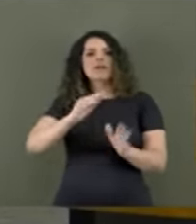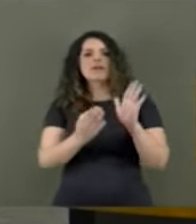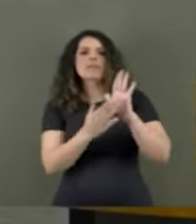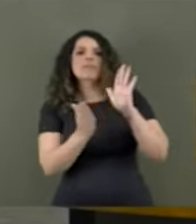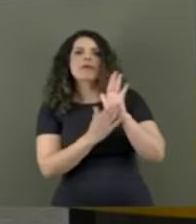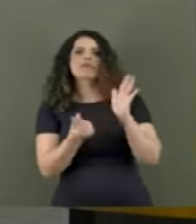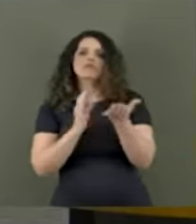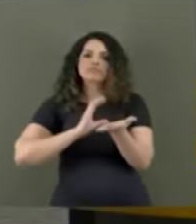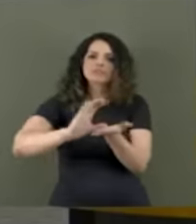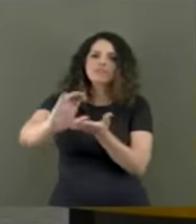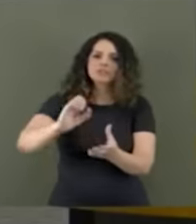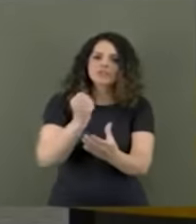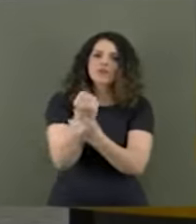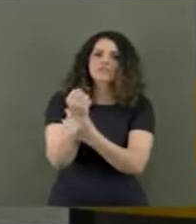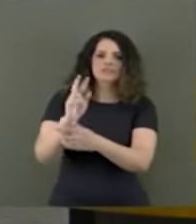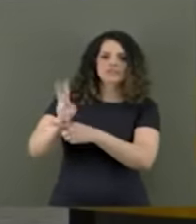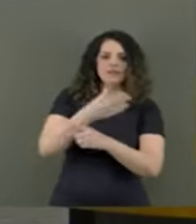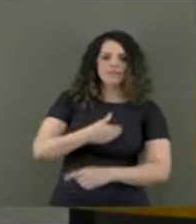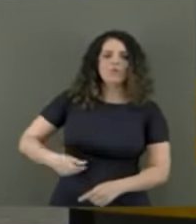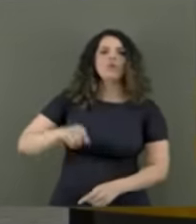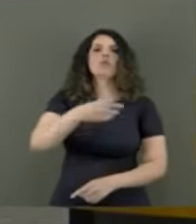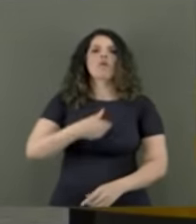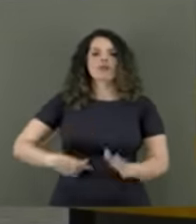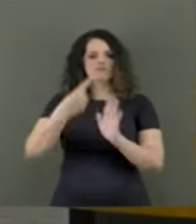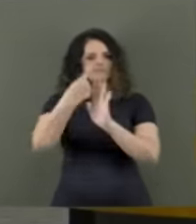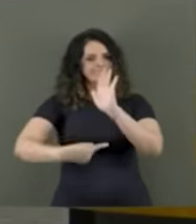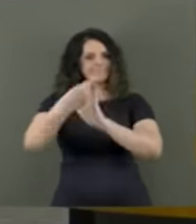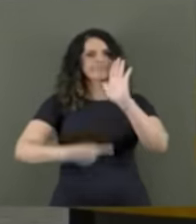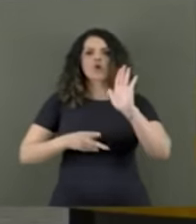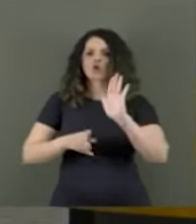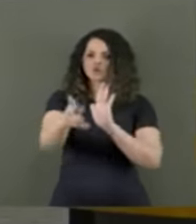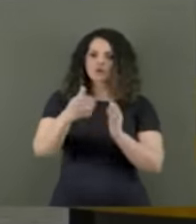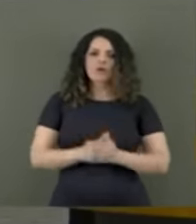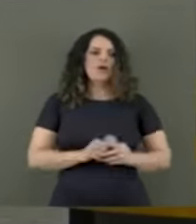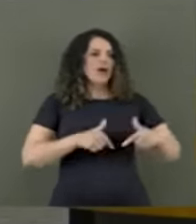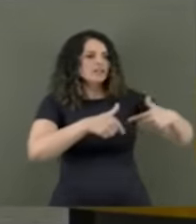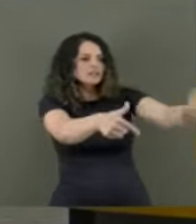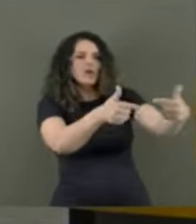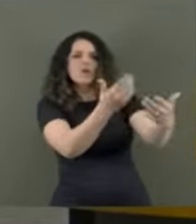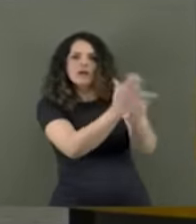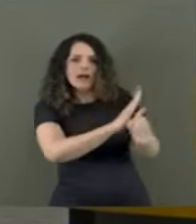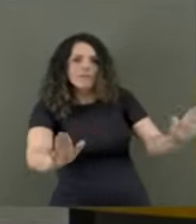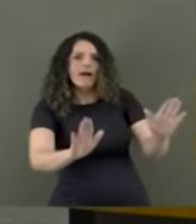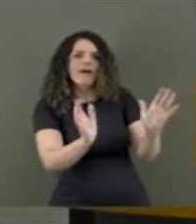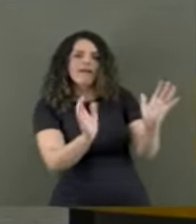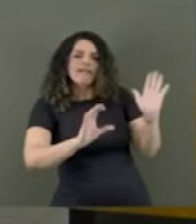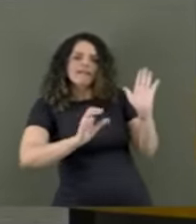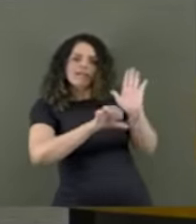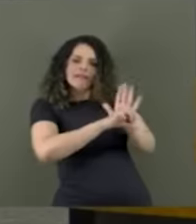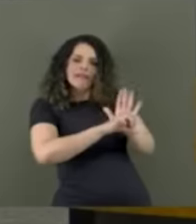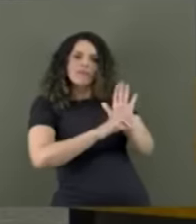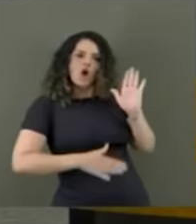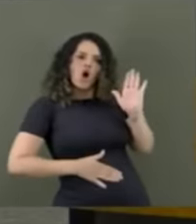Segurança Pública o governo insistiu eem manter o corte vamos enfraquecer as ações de combate ao Crime Organizado não